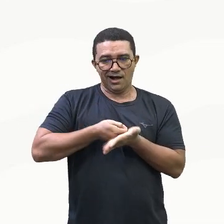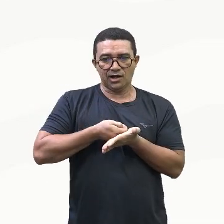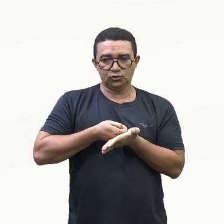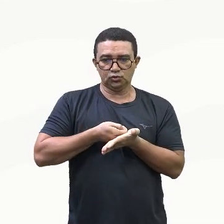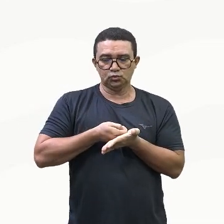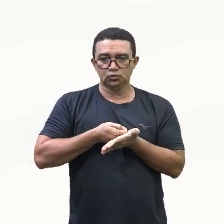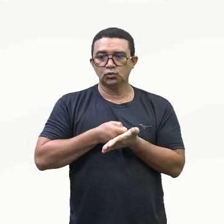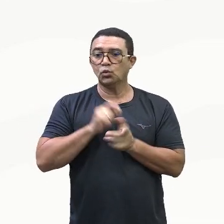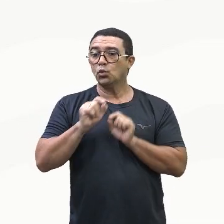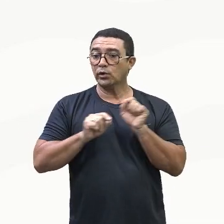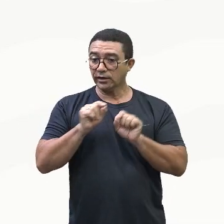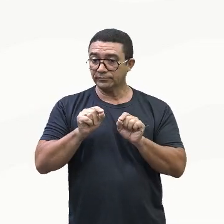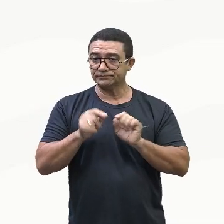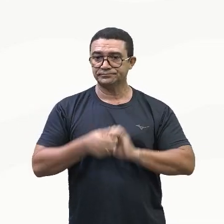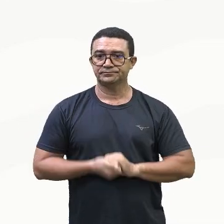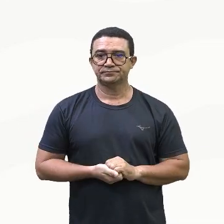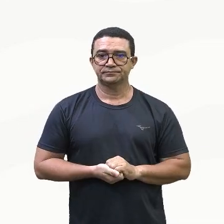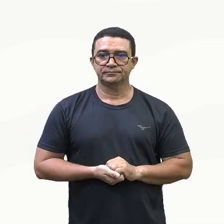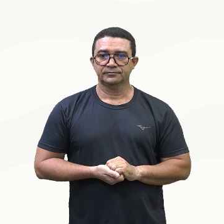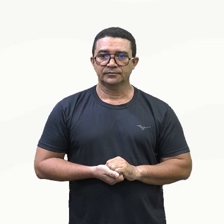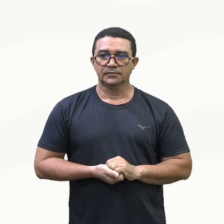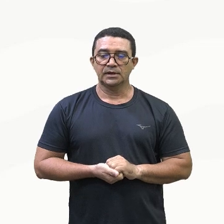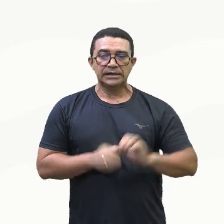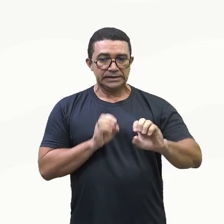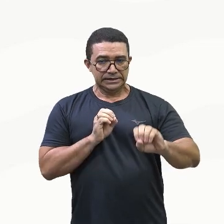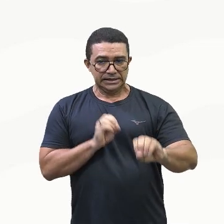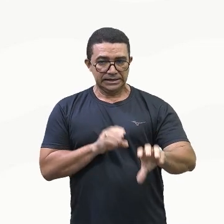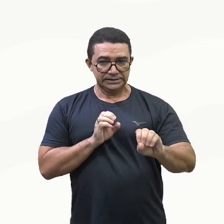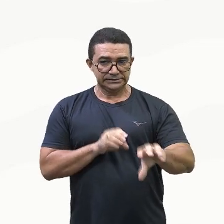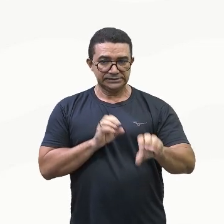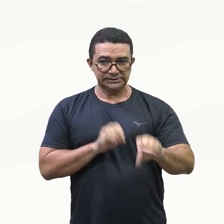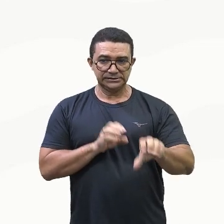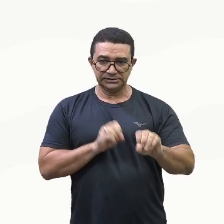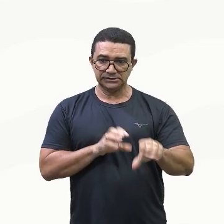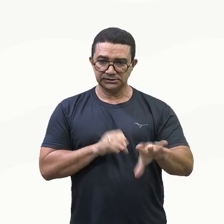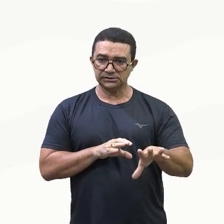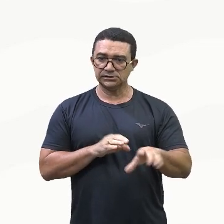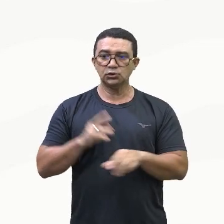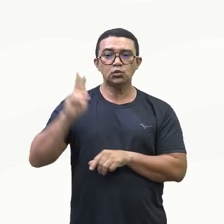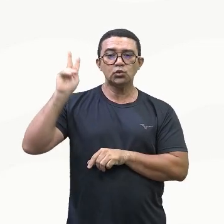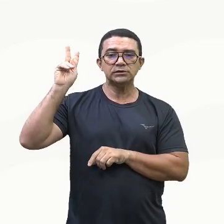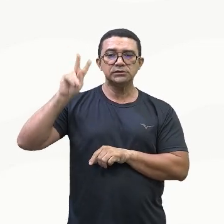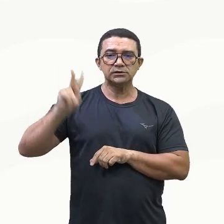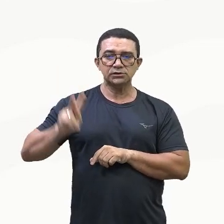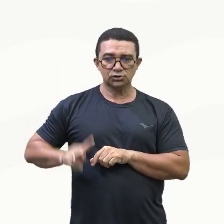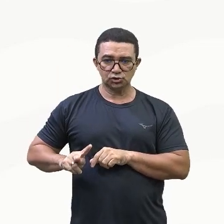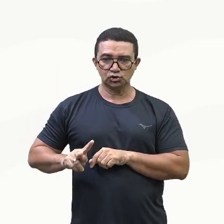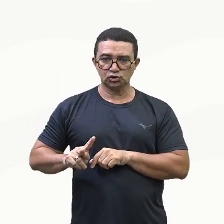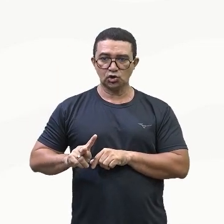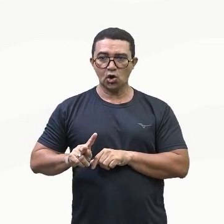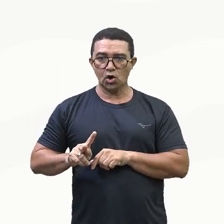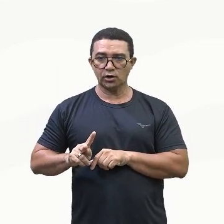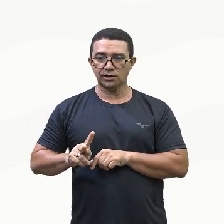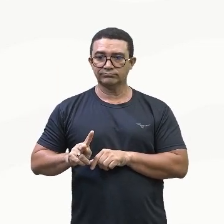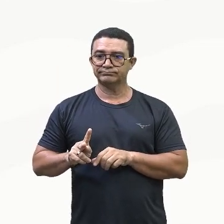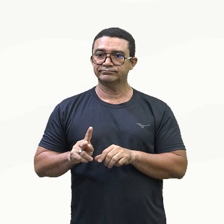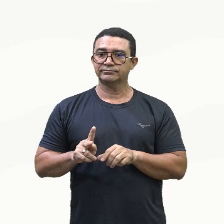obrigatoriedade, ok? Obrigatoriedade de quê, professor? Do ensino